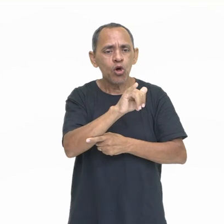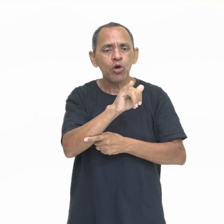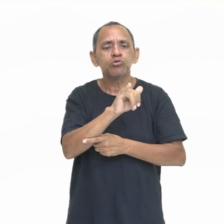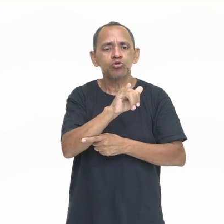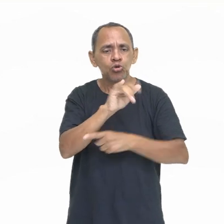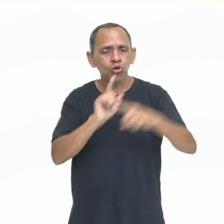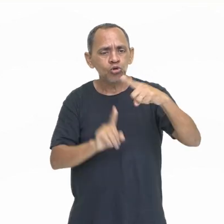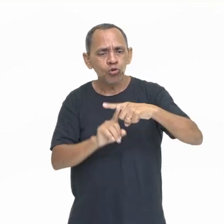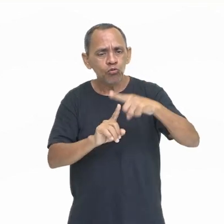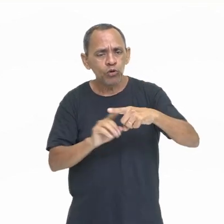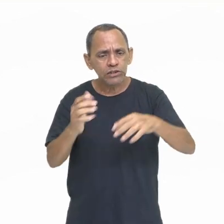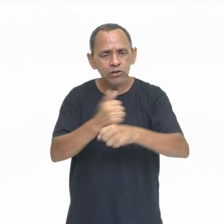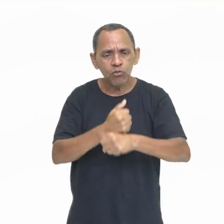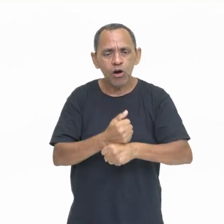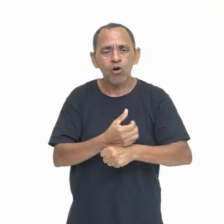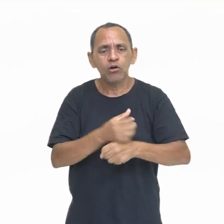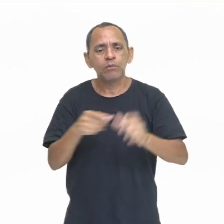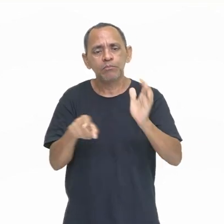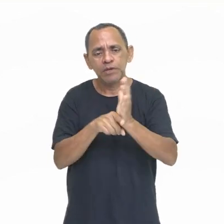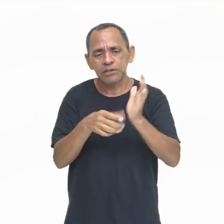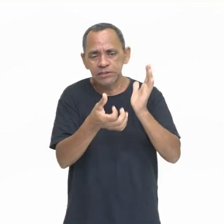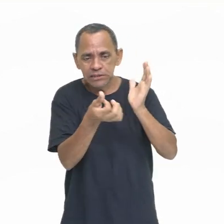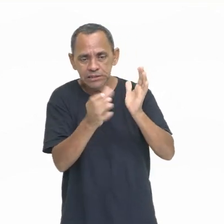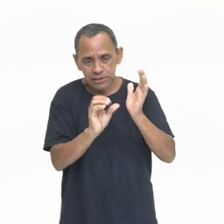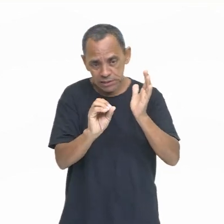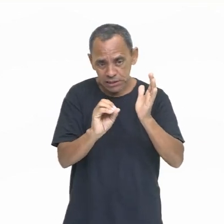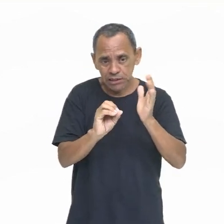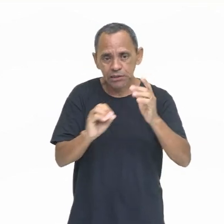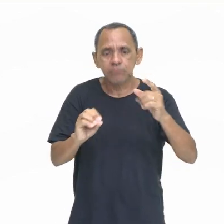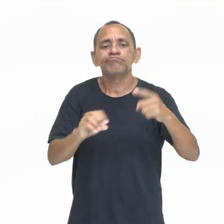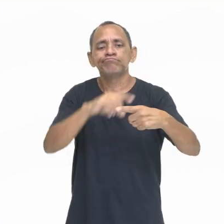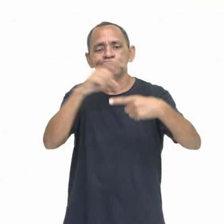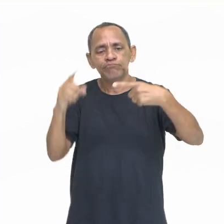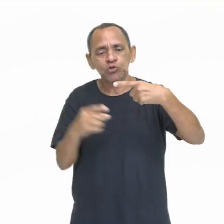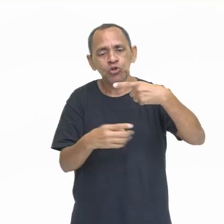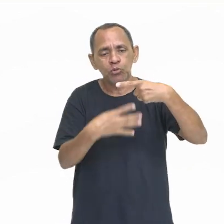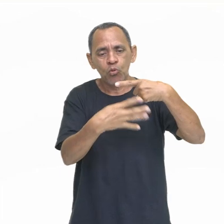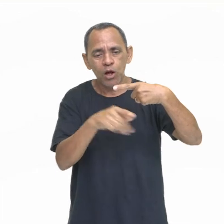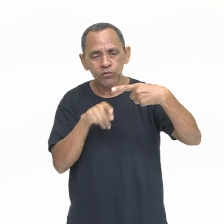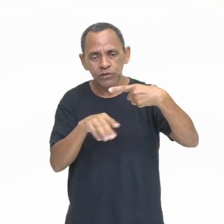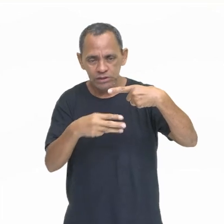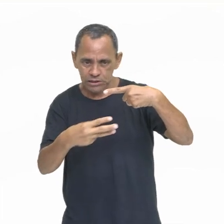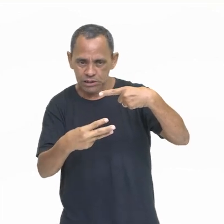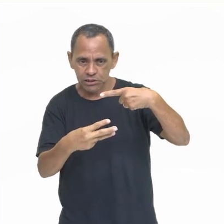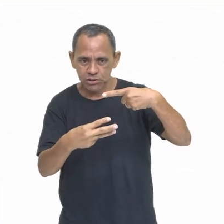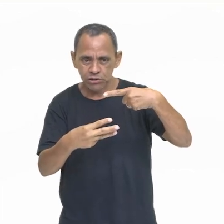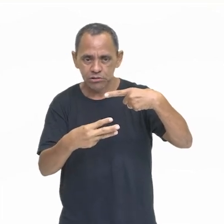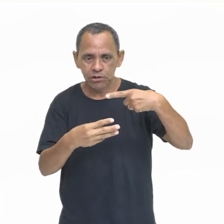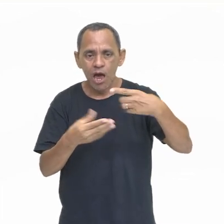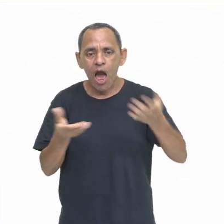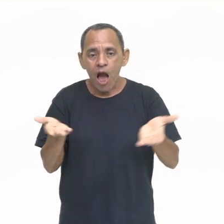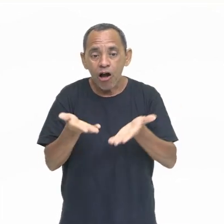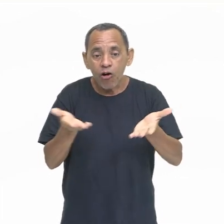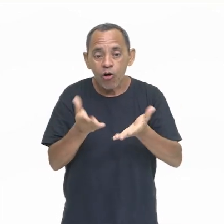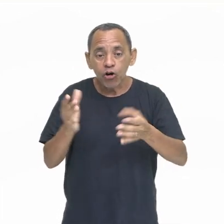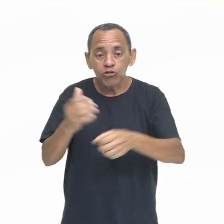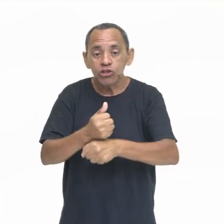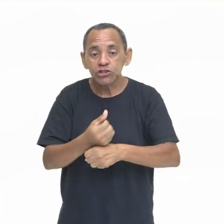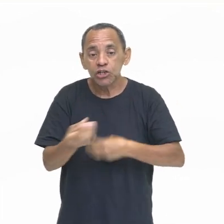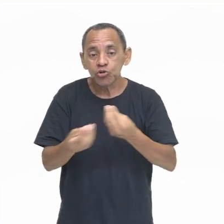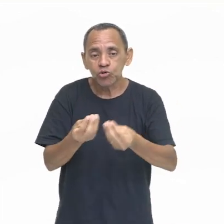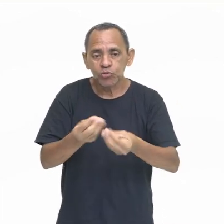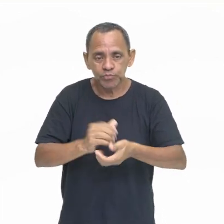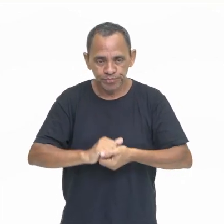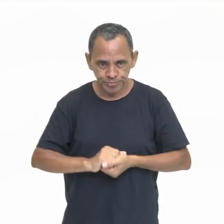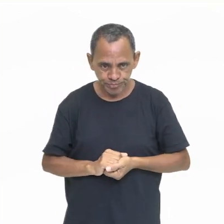bom? Então, o y do vértice, ó, presta atenção, ó, pegamos a fórmula aqui, ó, calculamos o delta separado, ó, agora pegamos a fórmula